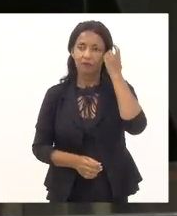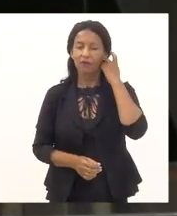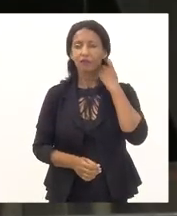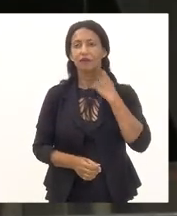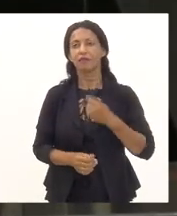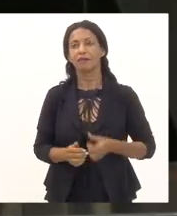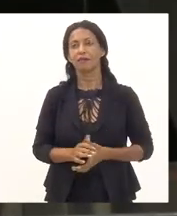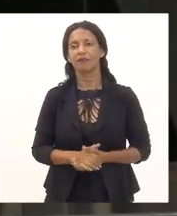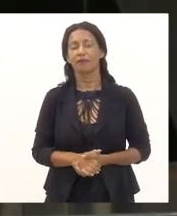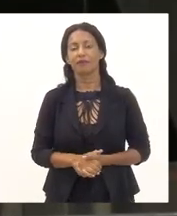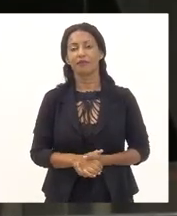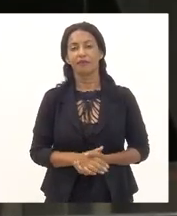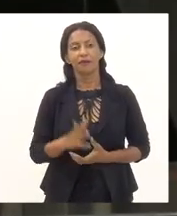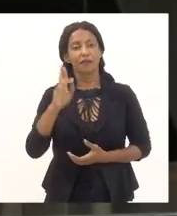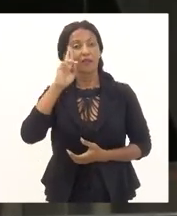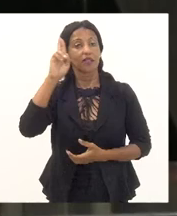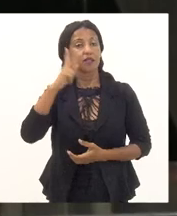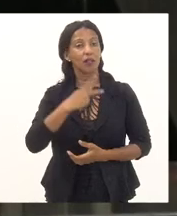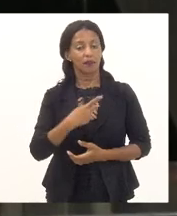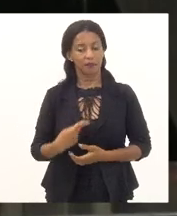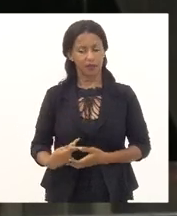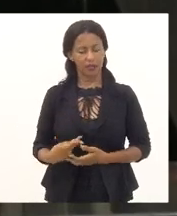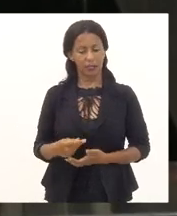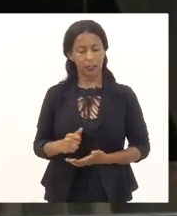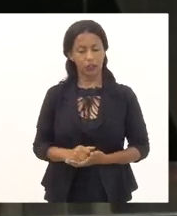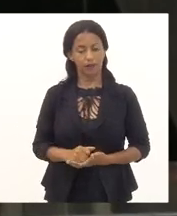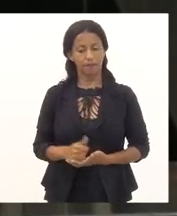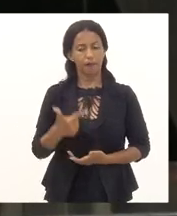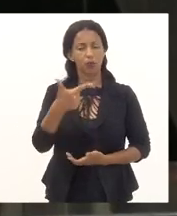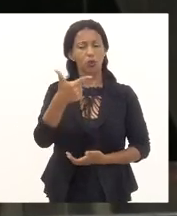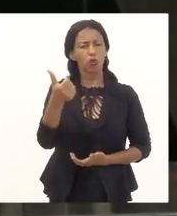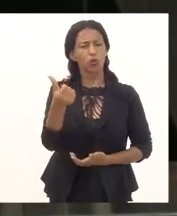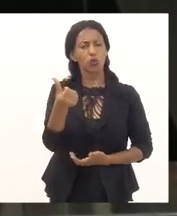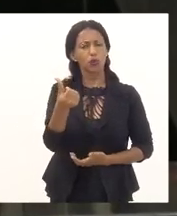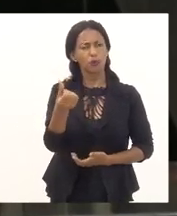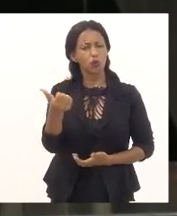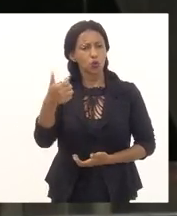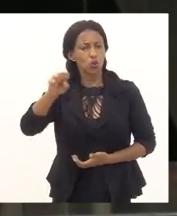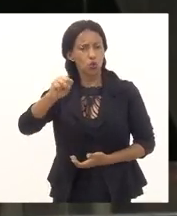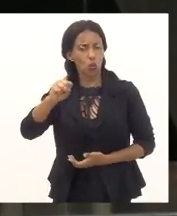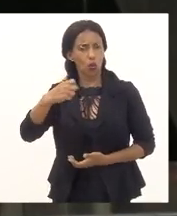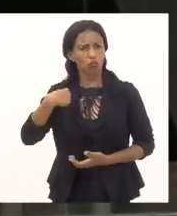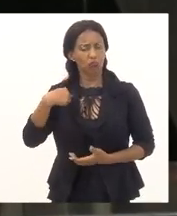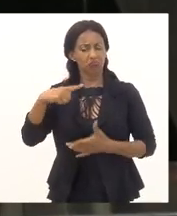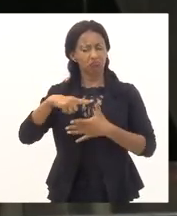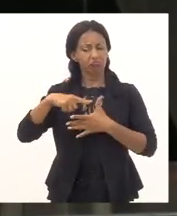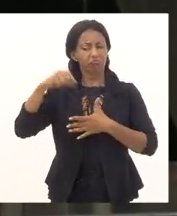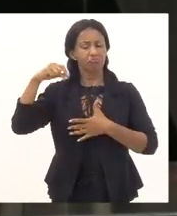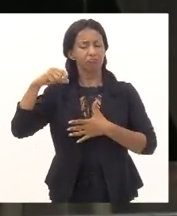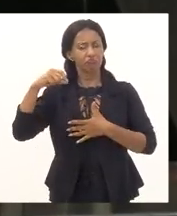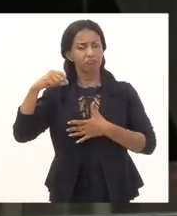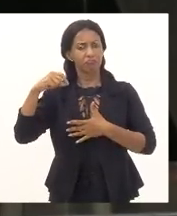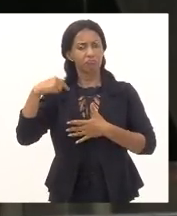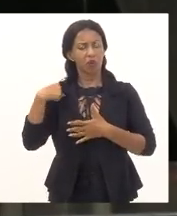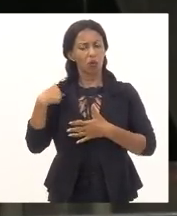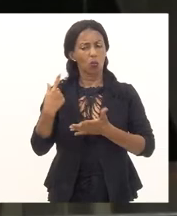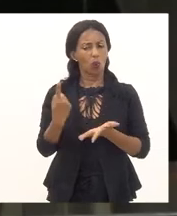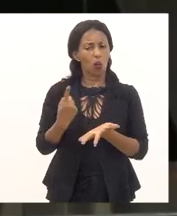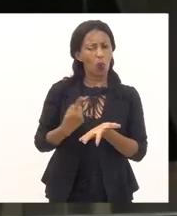Presidente, quando eu fui eleita em 2018, eu fui eleita com o compromisso de